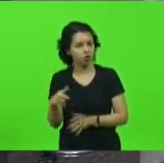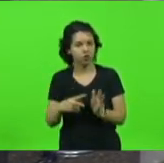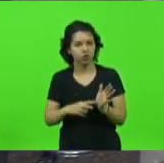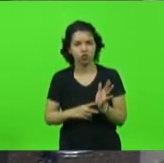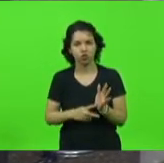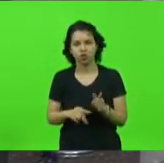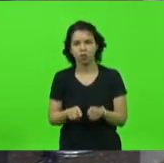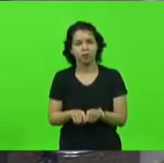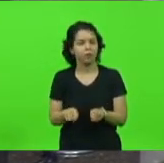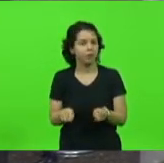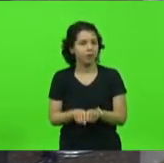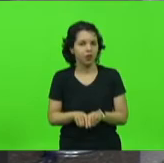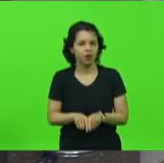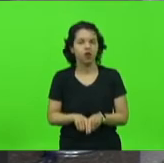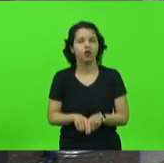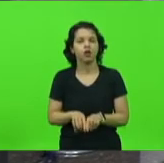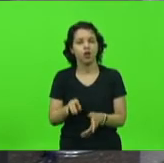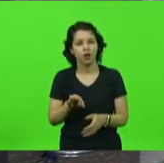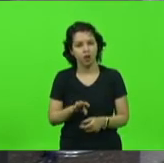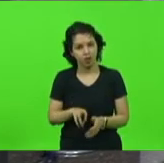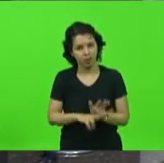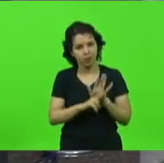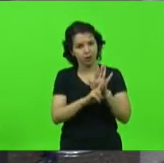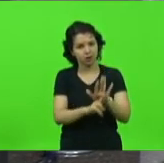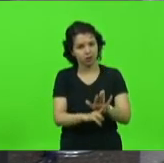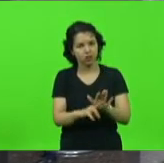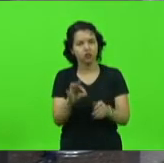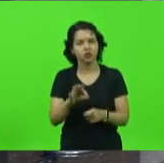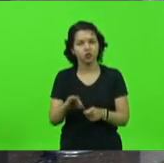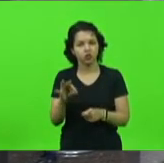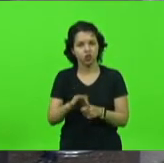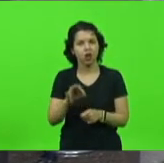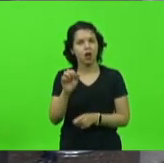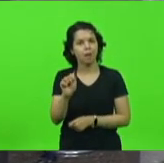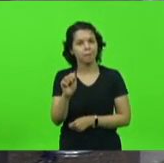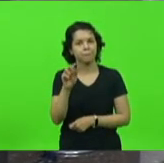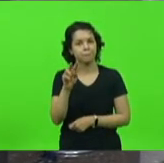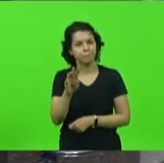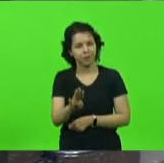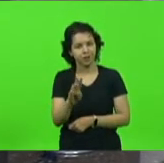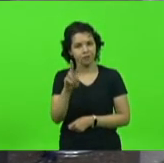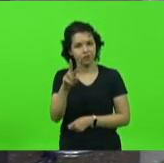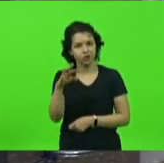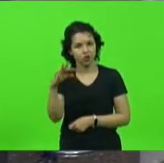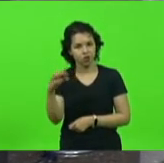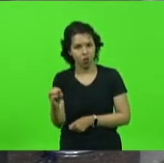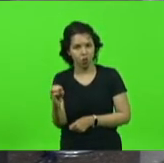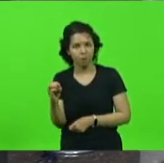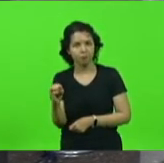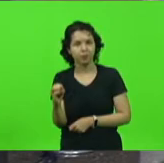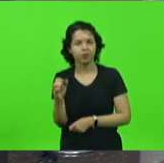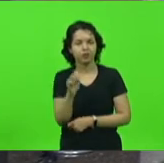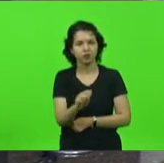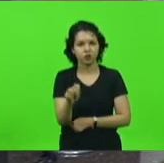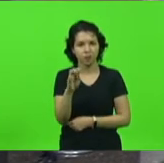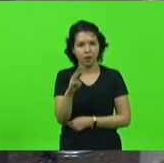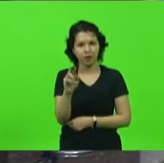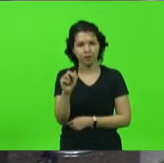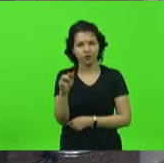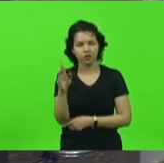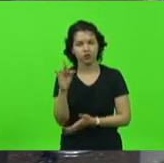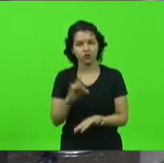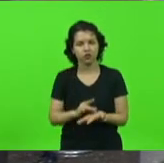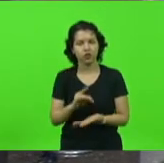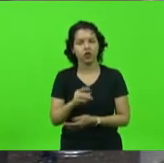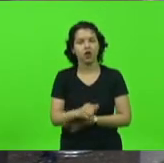centenária também que representa essas entidades, a BVO, Associação Barriga Verde de Oficiais, a CORS, Associação